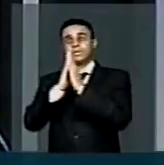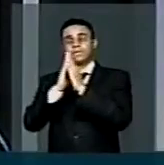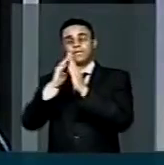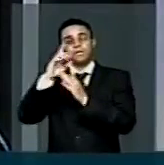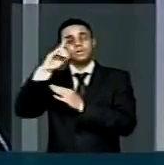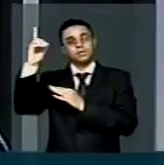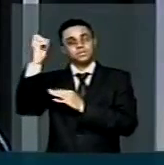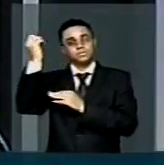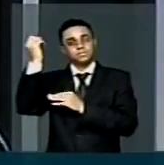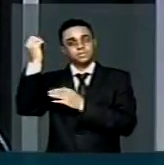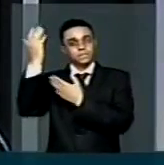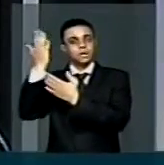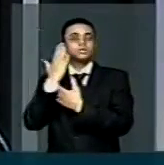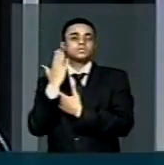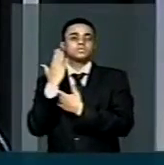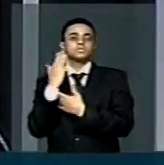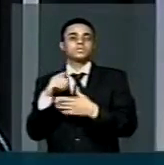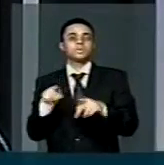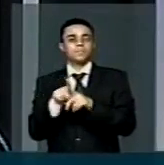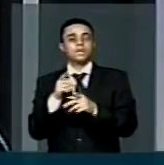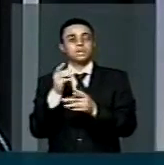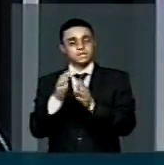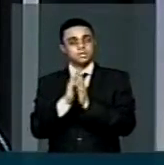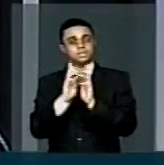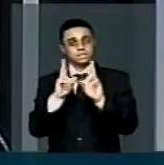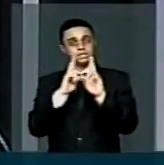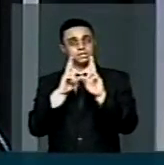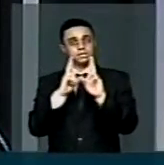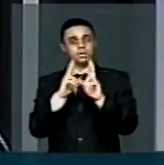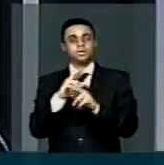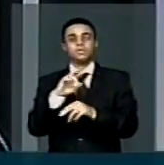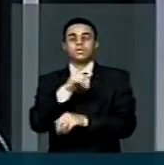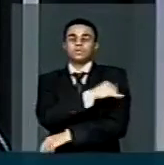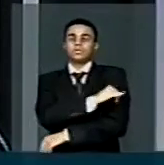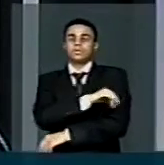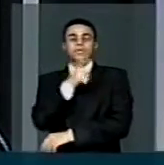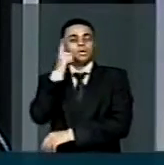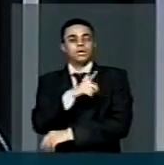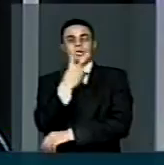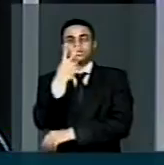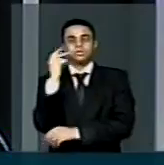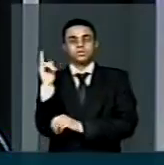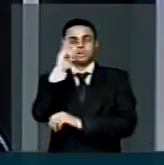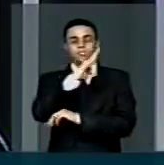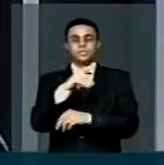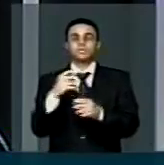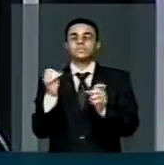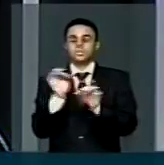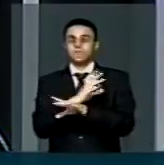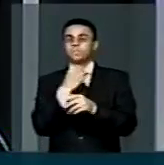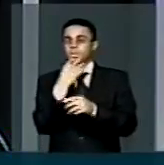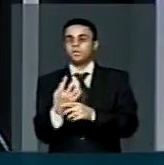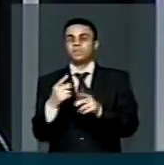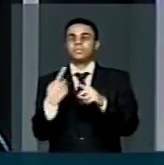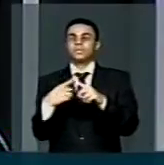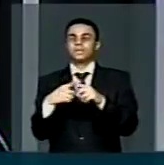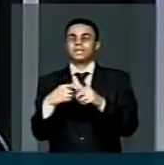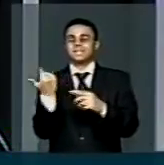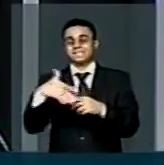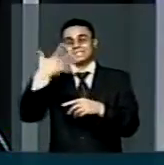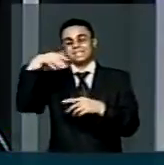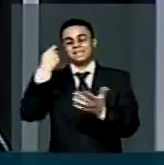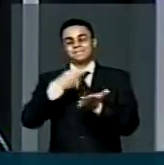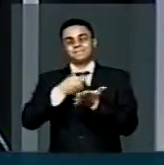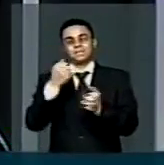Tomara que o Rio de Janeiro passe a ter 2 aeroportos modernos e eficientes, até porque as obras não vão sair baratas. A reforma do Galeão e a do